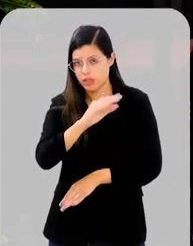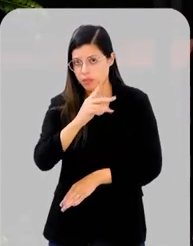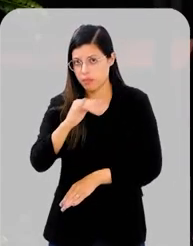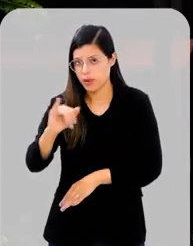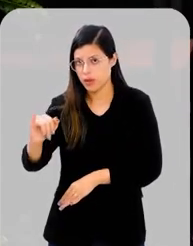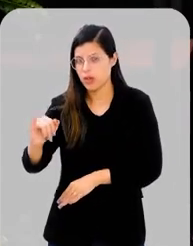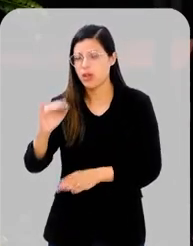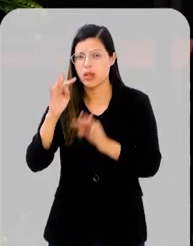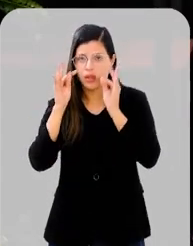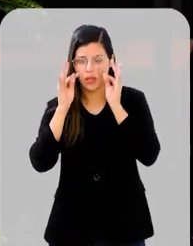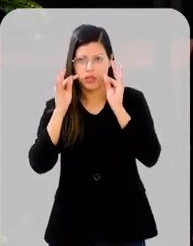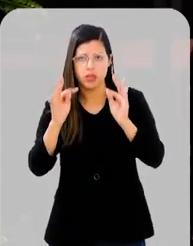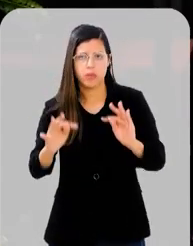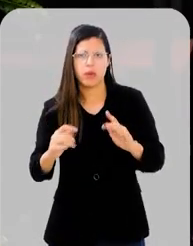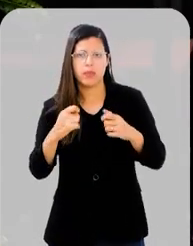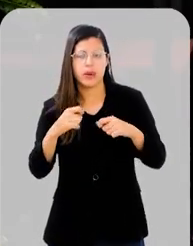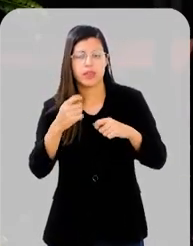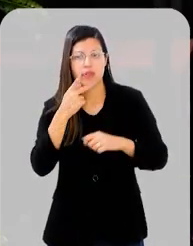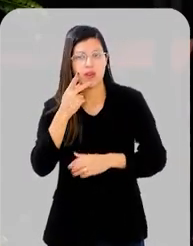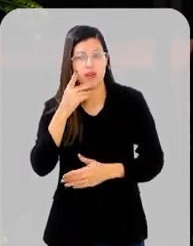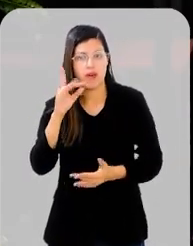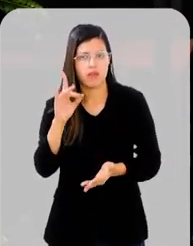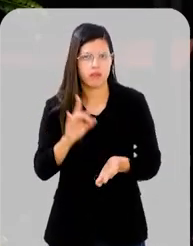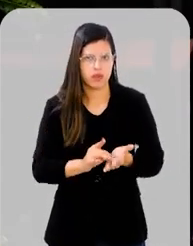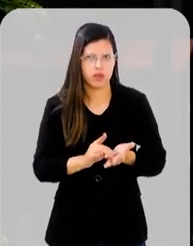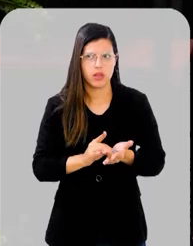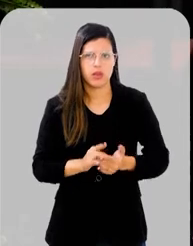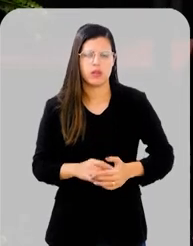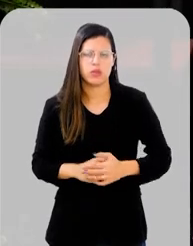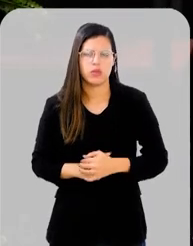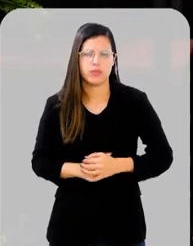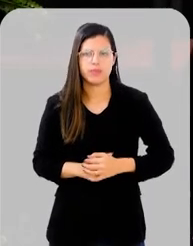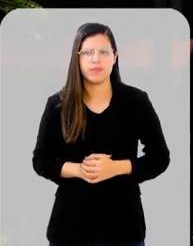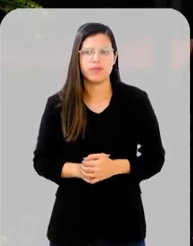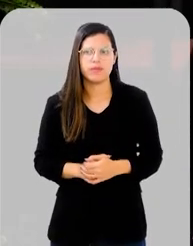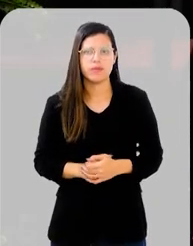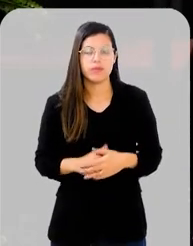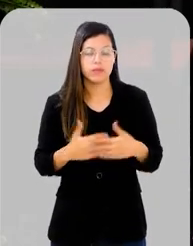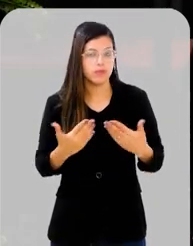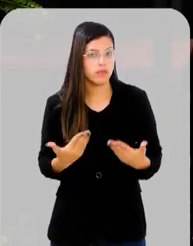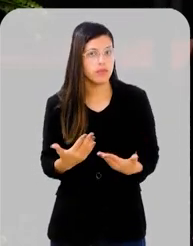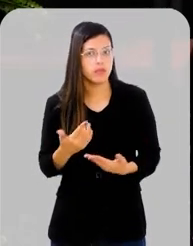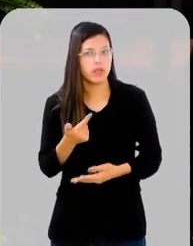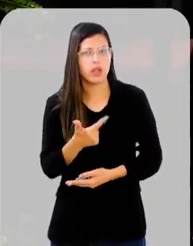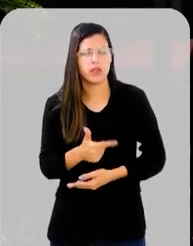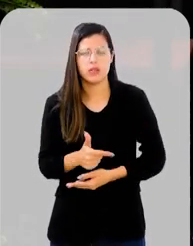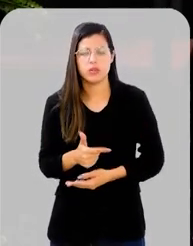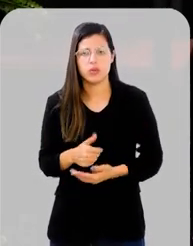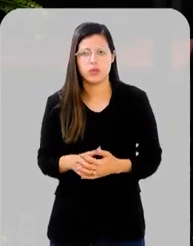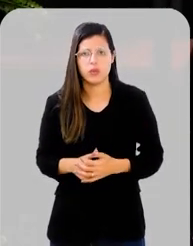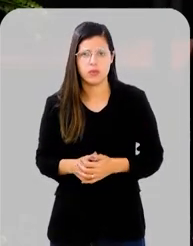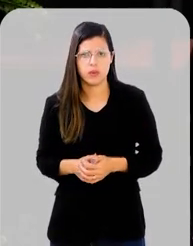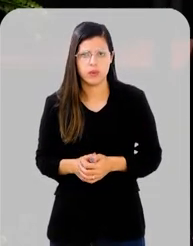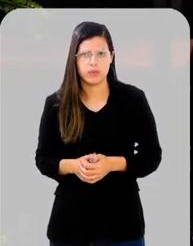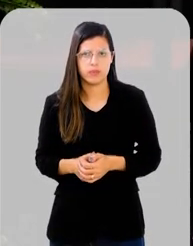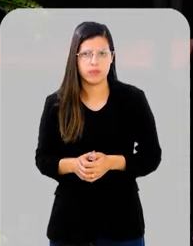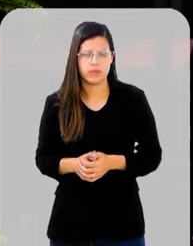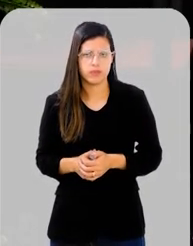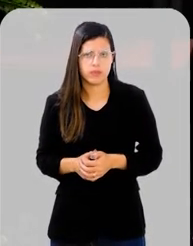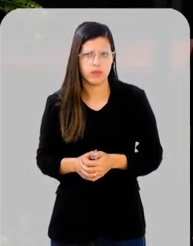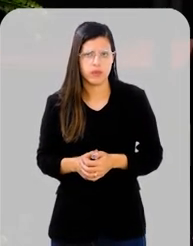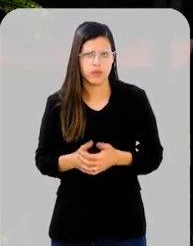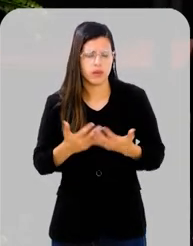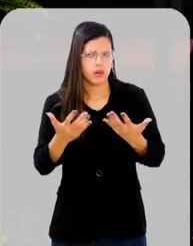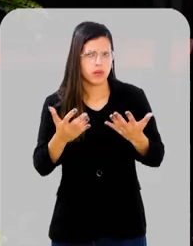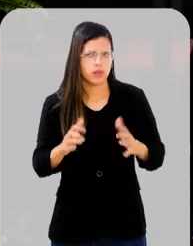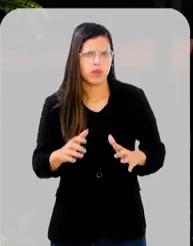testemunha Então tá ali comprometido em dizer a verdade precisa dizer a verdade não é então assim mais uma vez eu não quero eh e